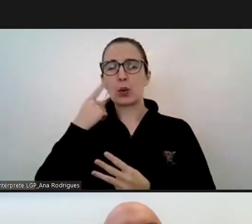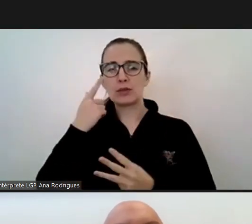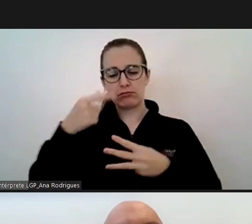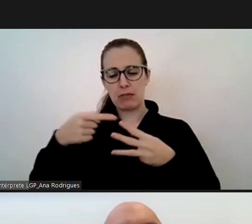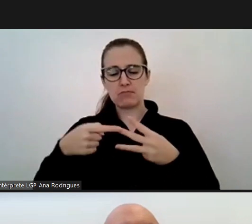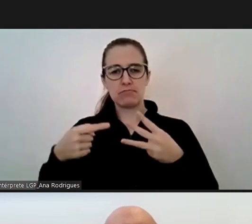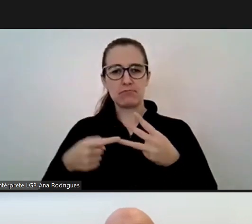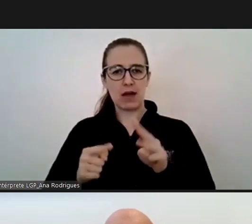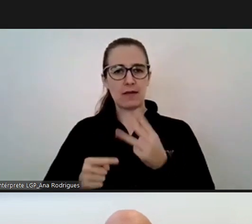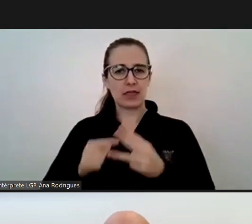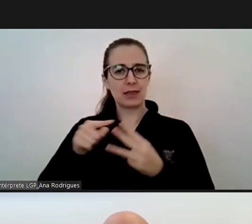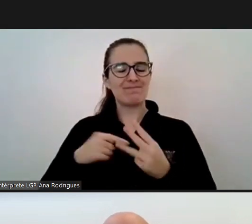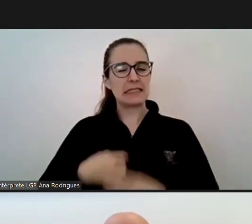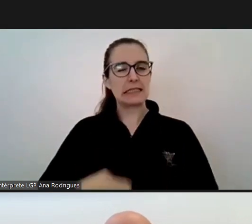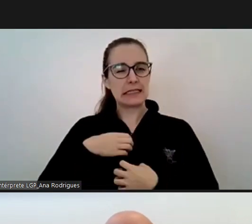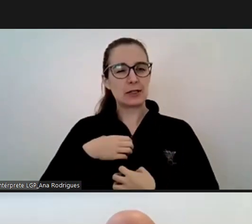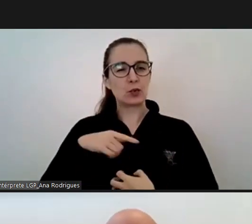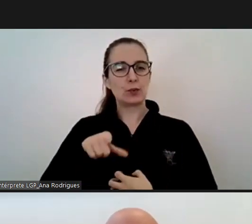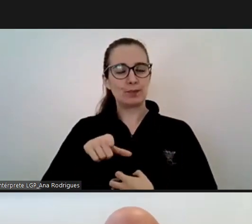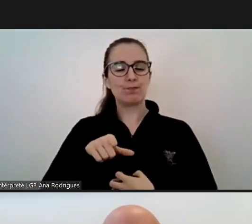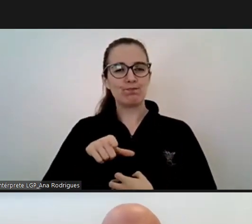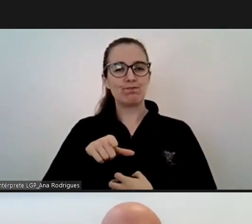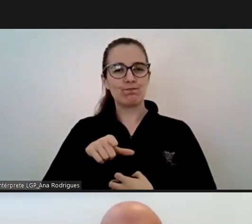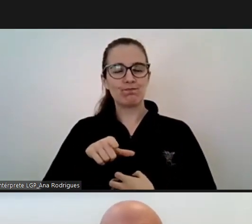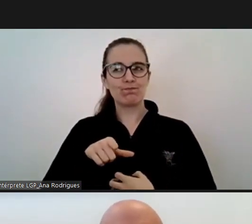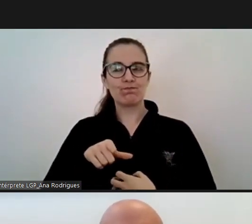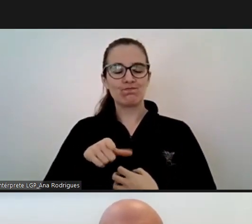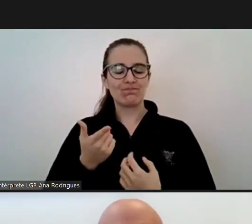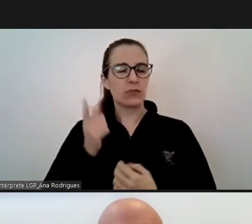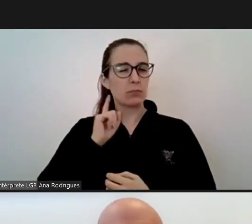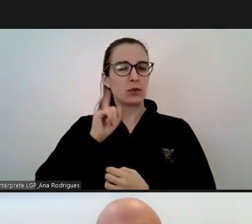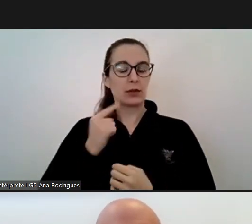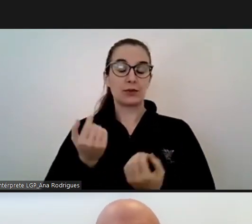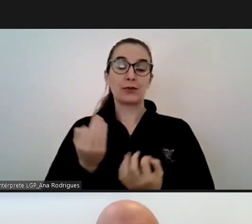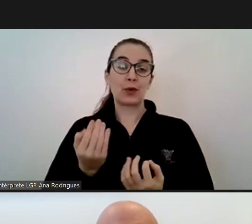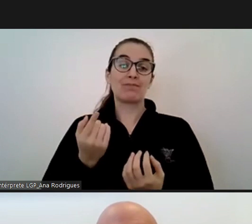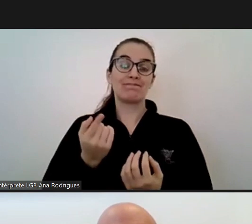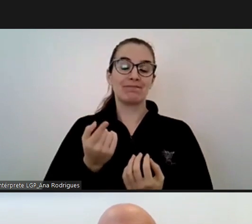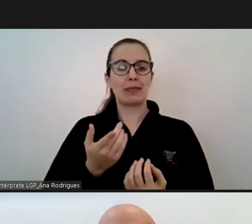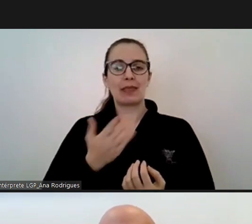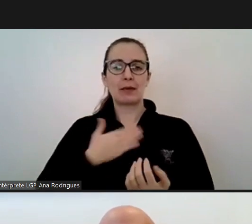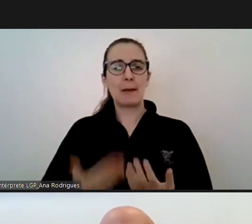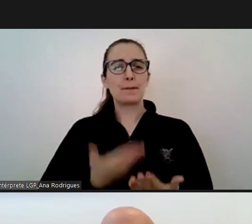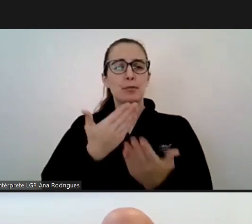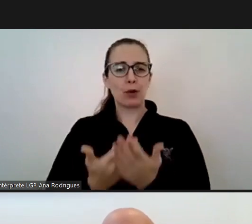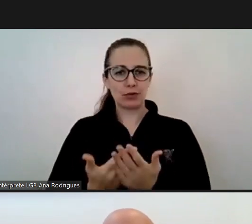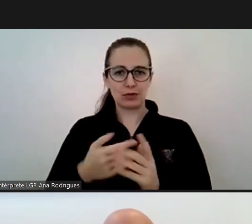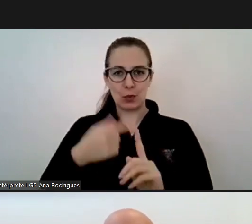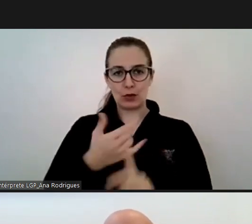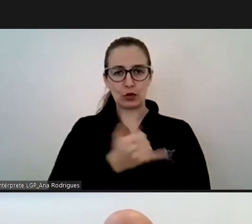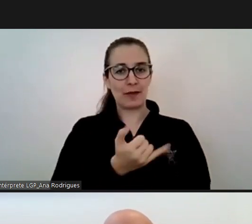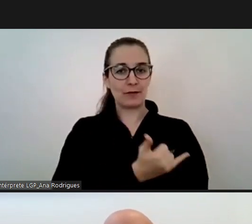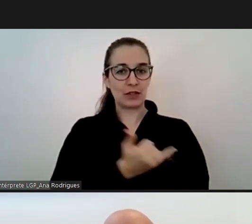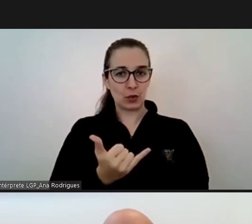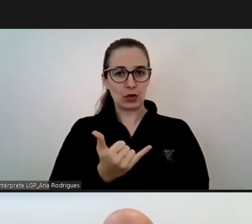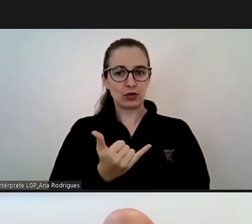tripartido, é aquele que levou também já a que em 2022 o INA tivesse proposto à respectiva tutela que